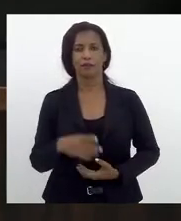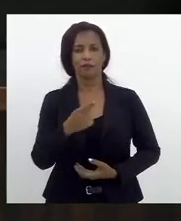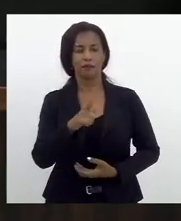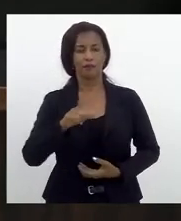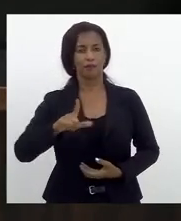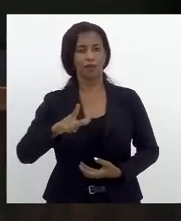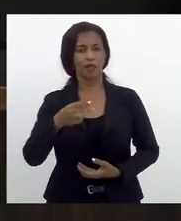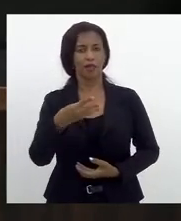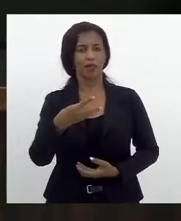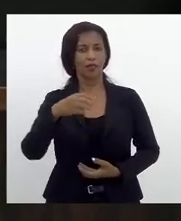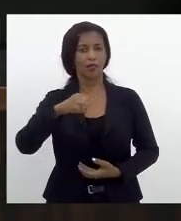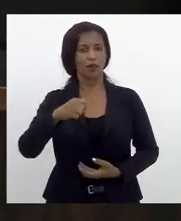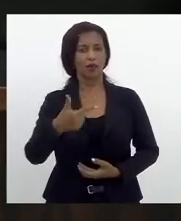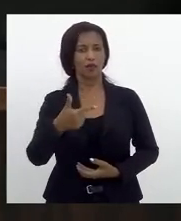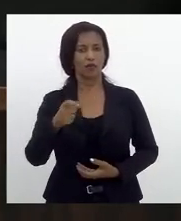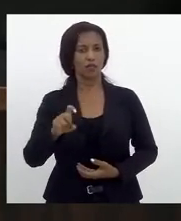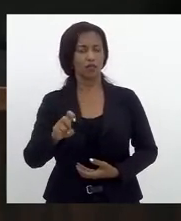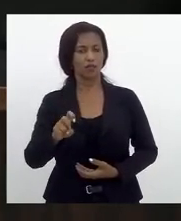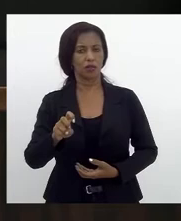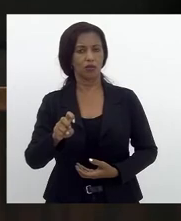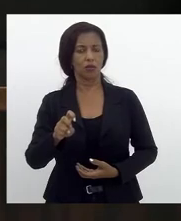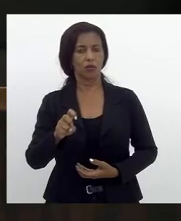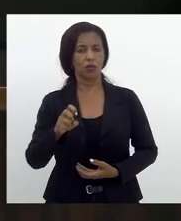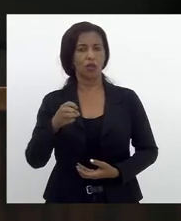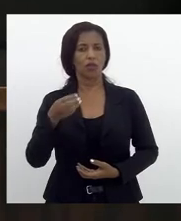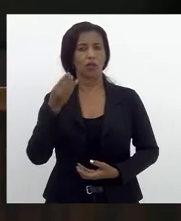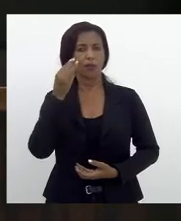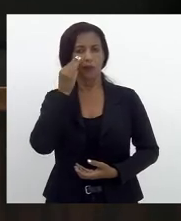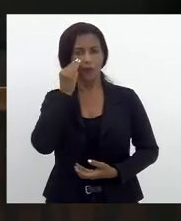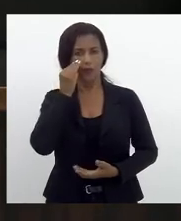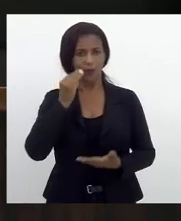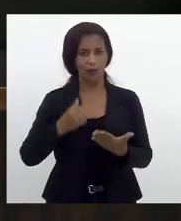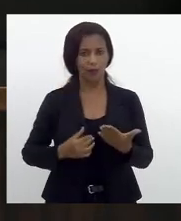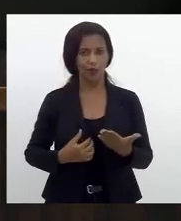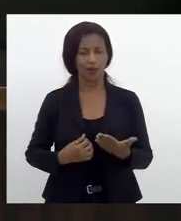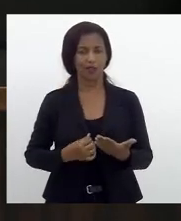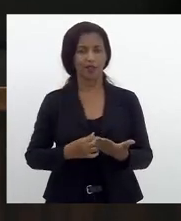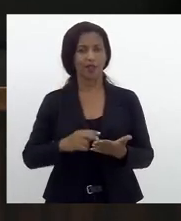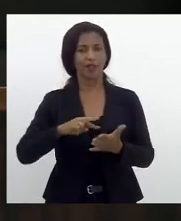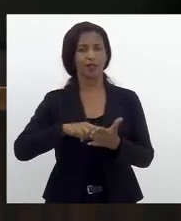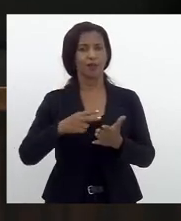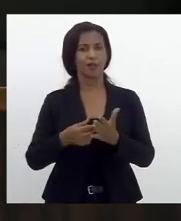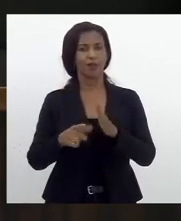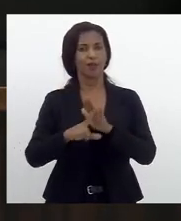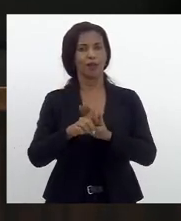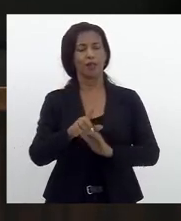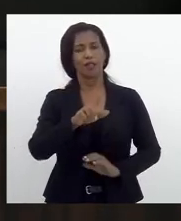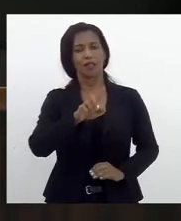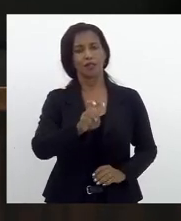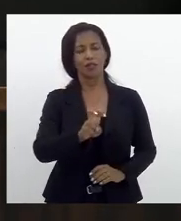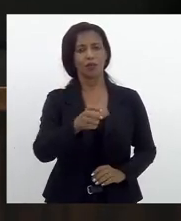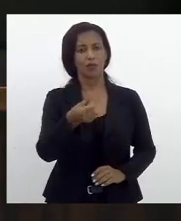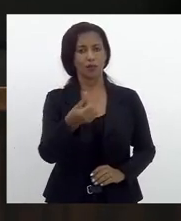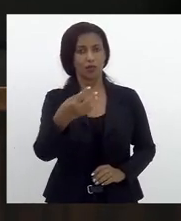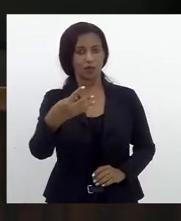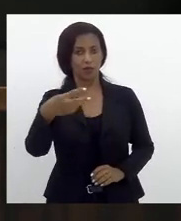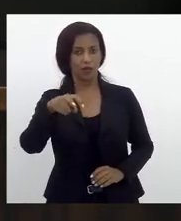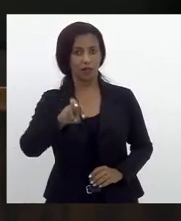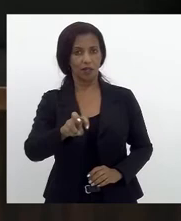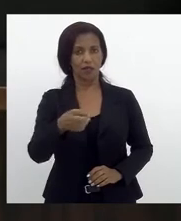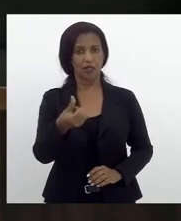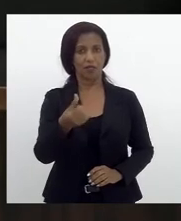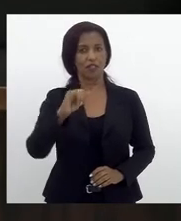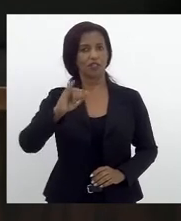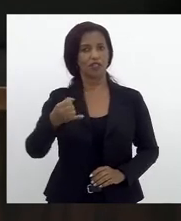lei 3925, de autoria da deputada Mônica Francisco, que altera a lei 5.645, de